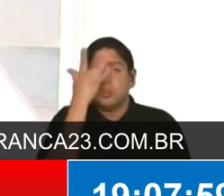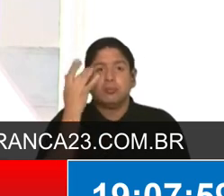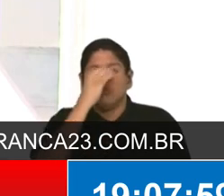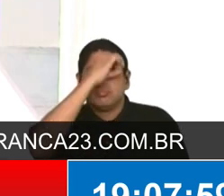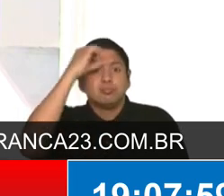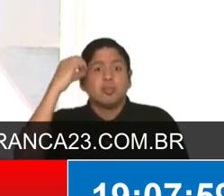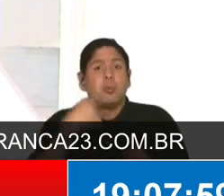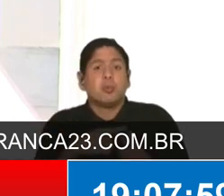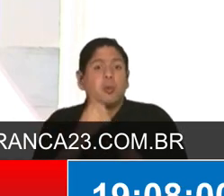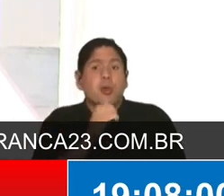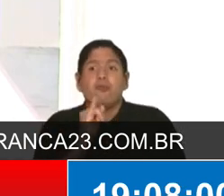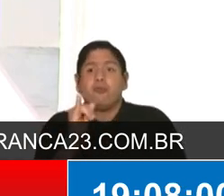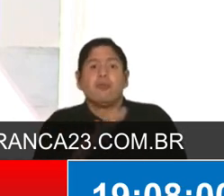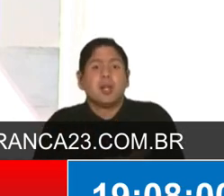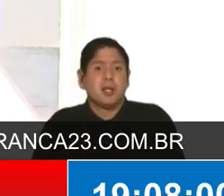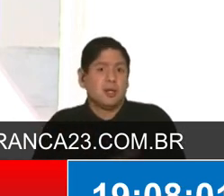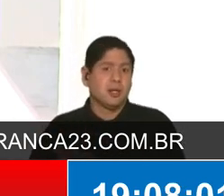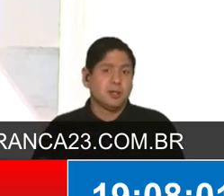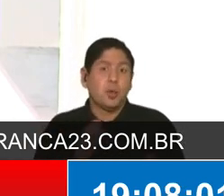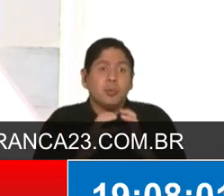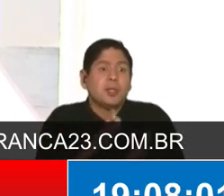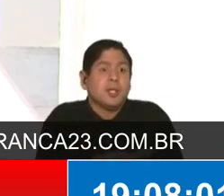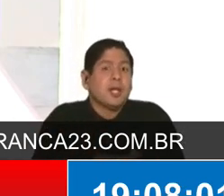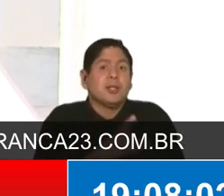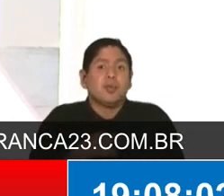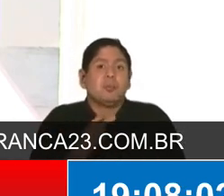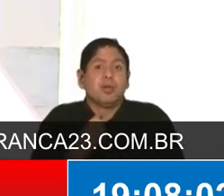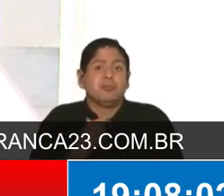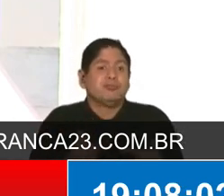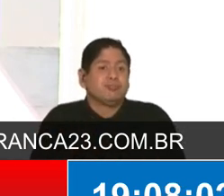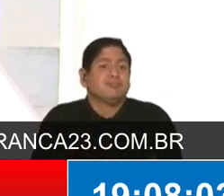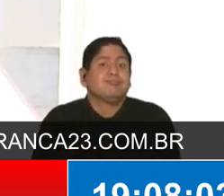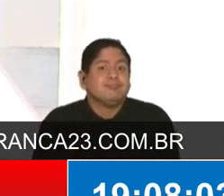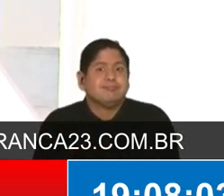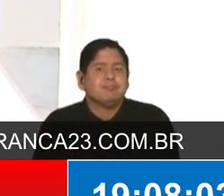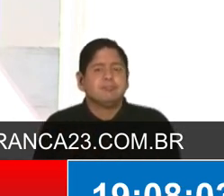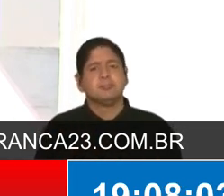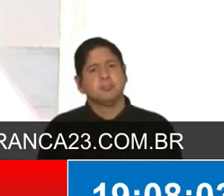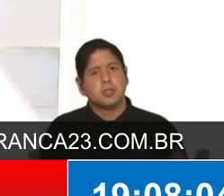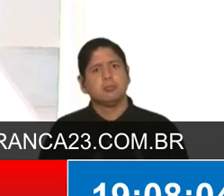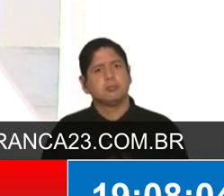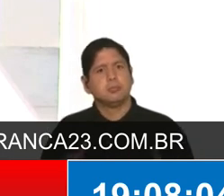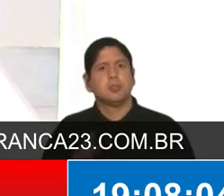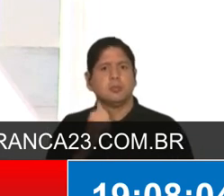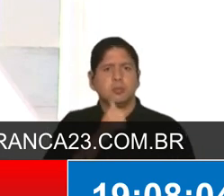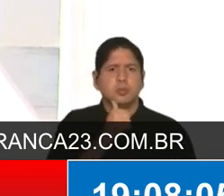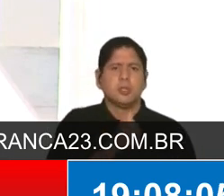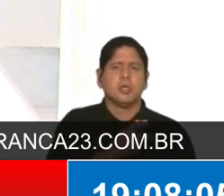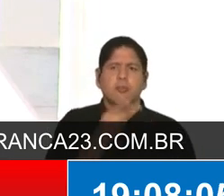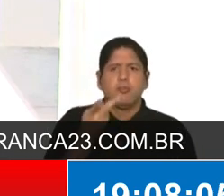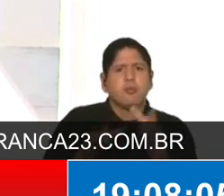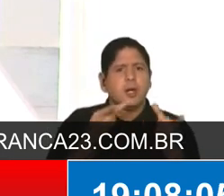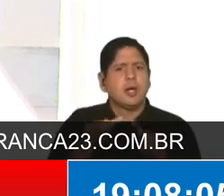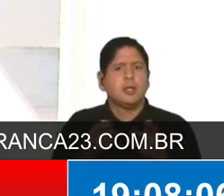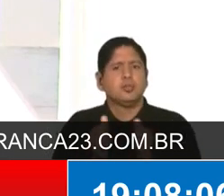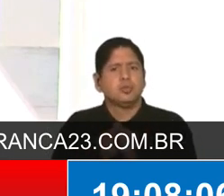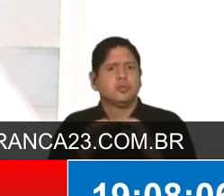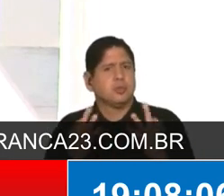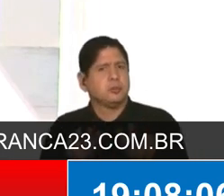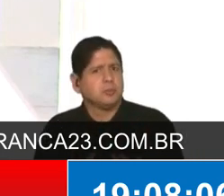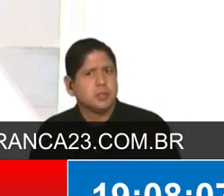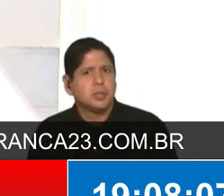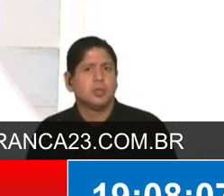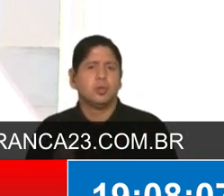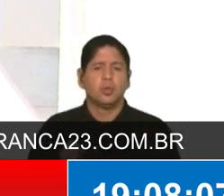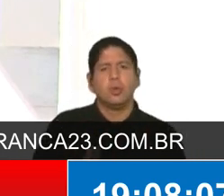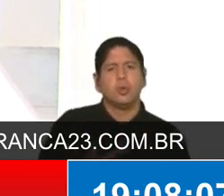conhecimento porque as mulheres não falam, não comunicam e nós não podemos agir. Mas boa parte dessas mulheres comentam isso com família ou